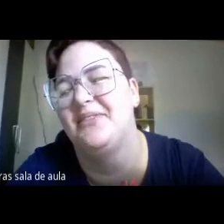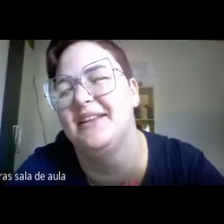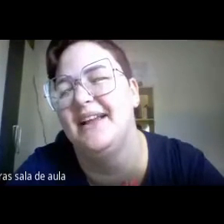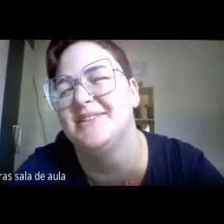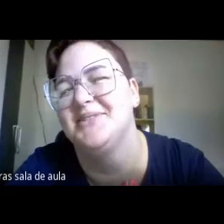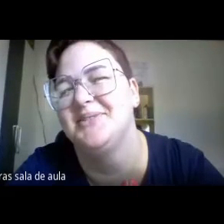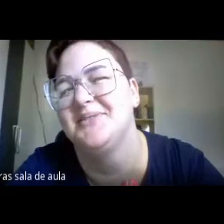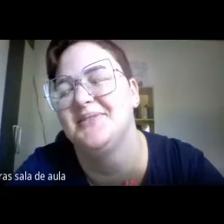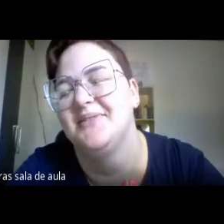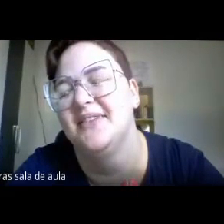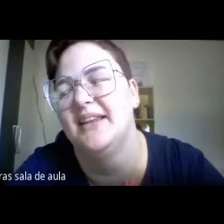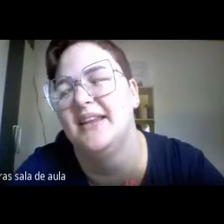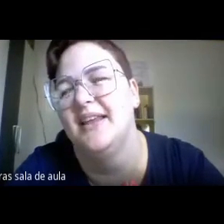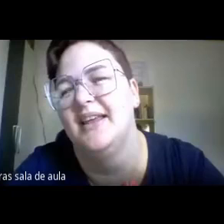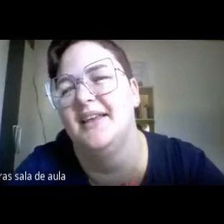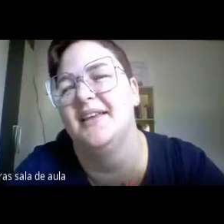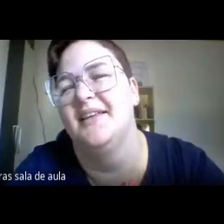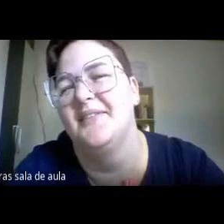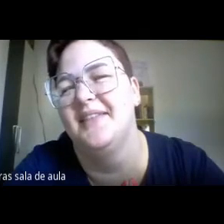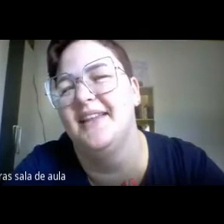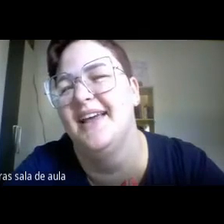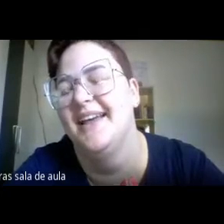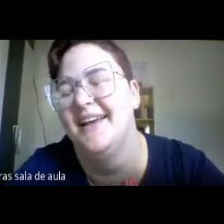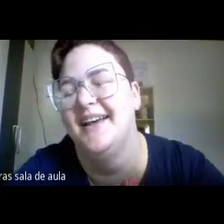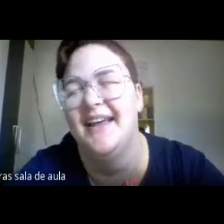interpretando é fantástico.